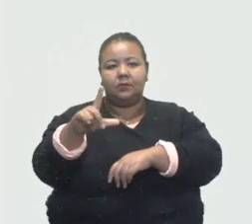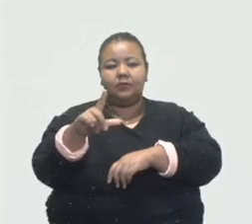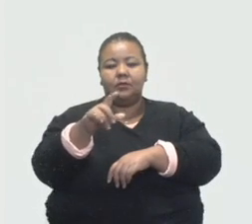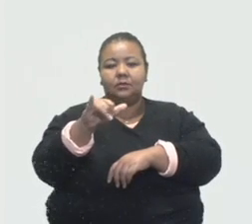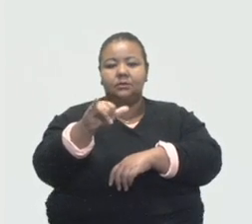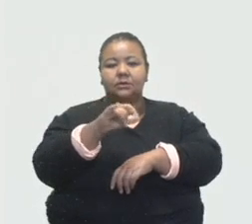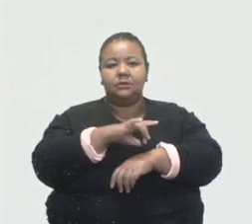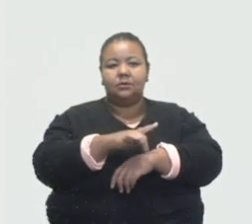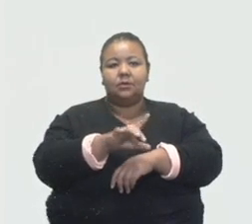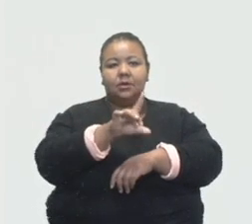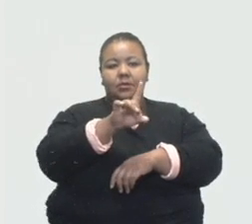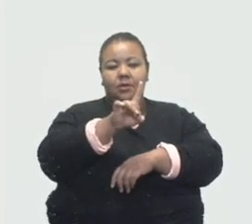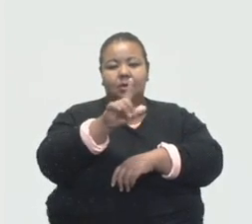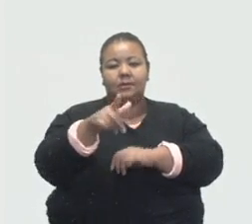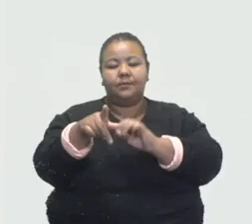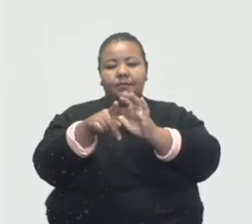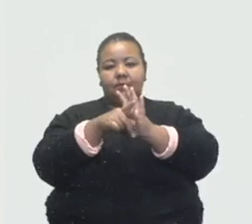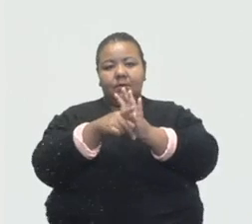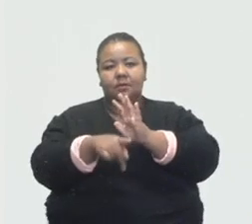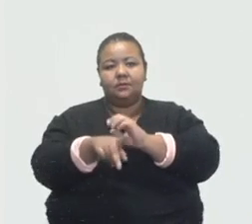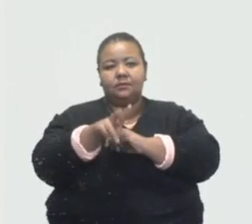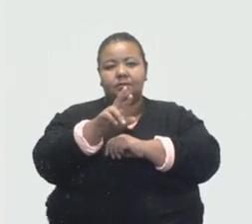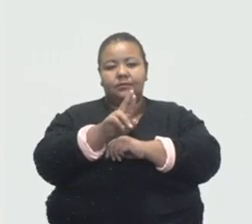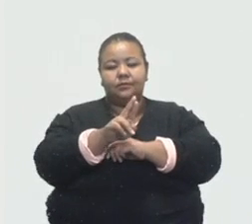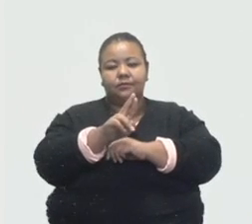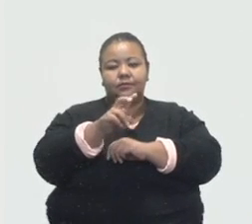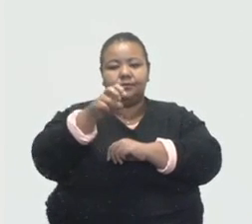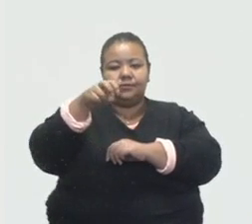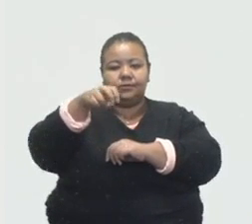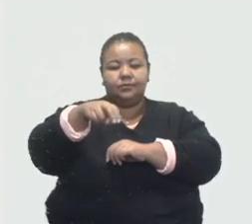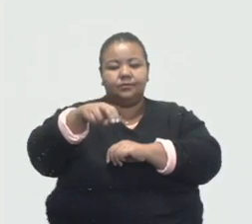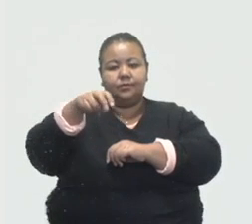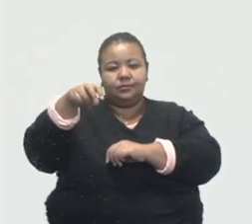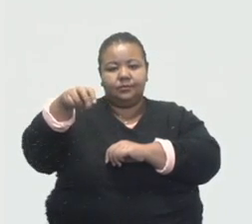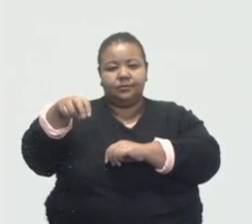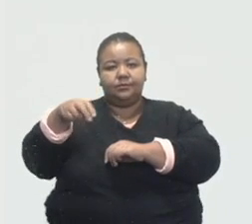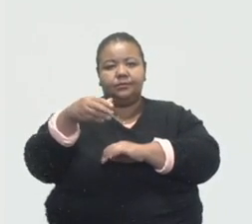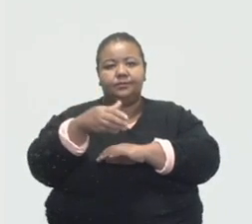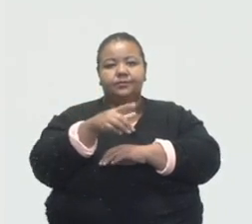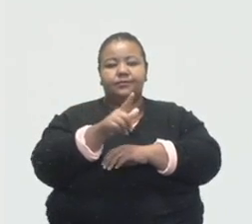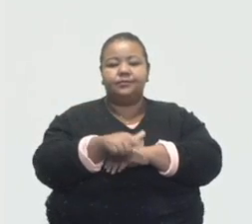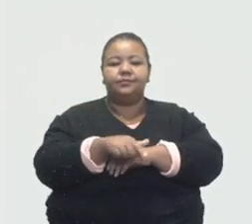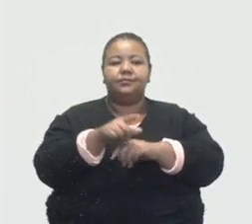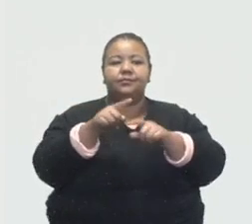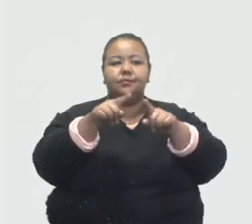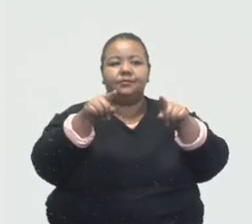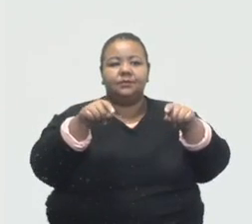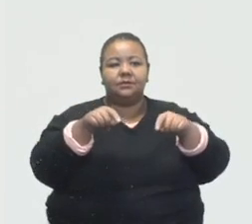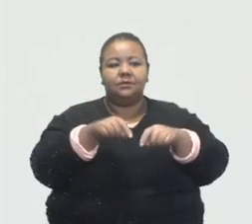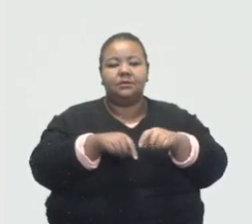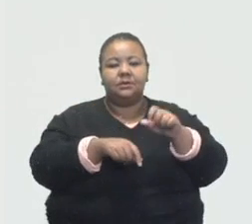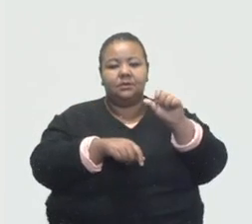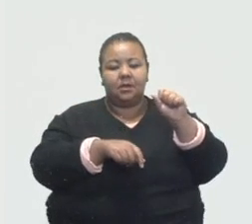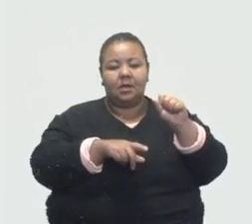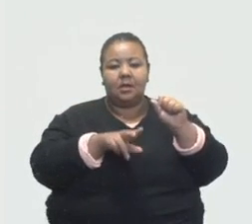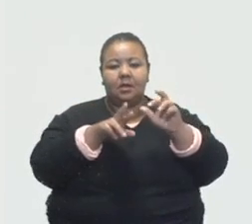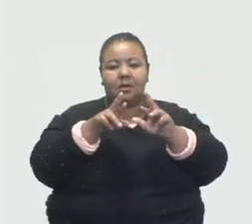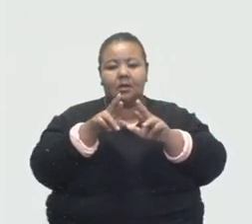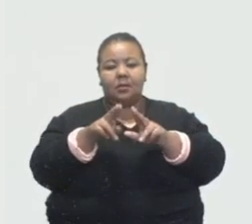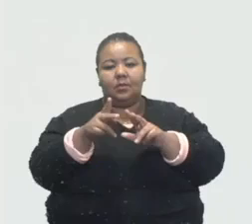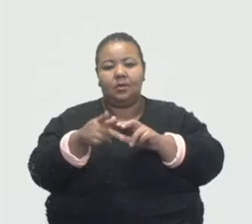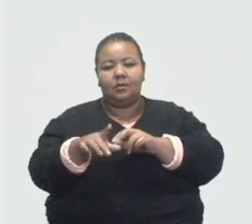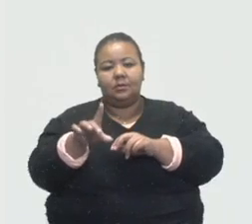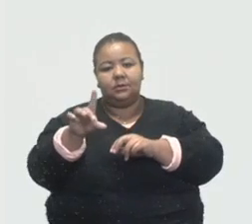também a esse nosso conjunto, tal que a matriz A será semelhante a essa minha